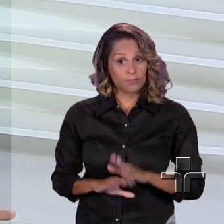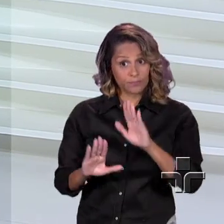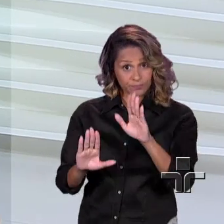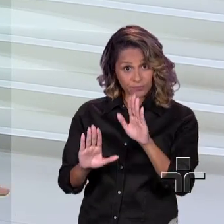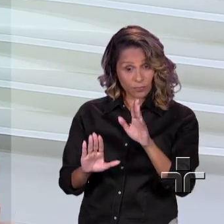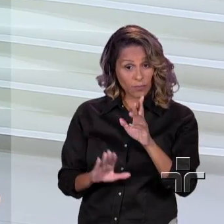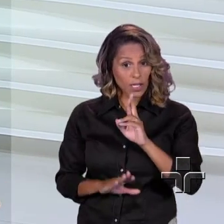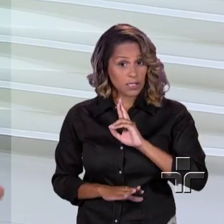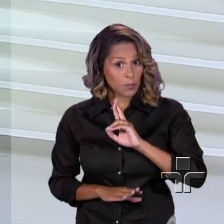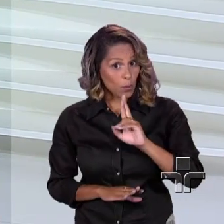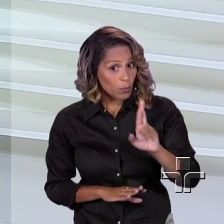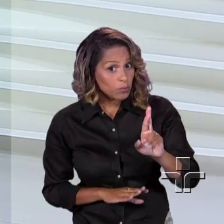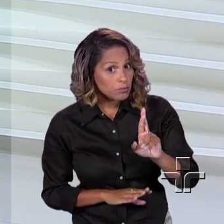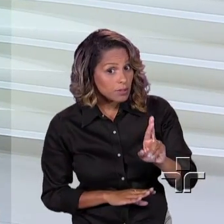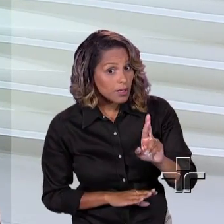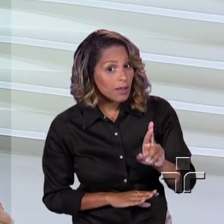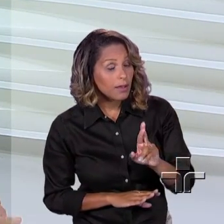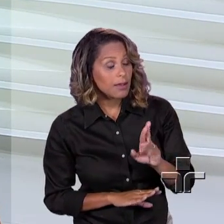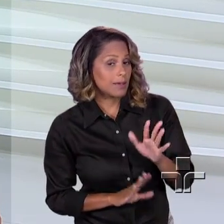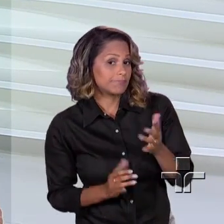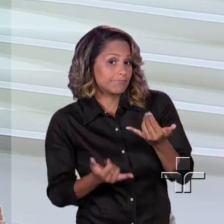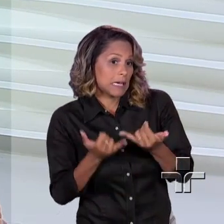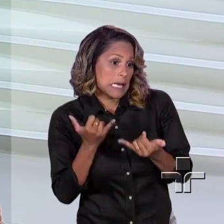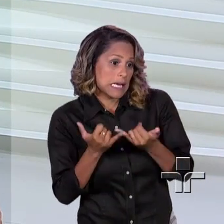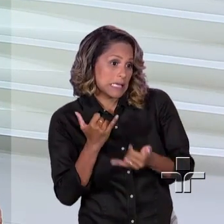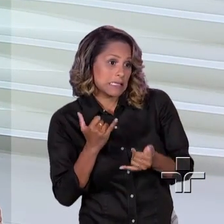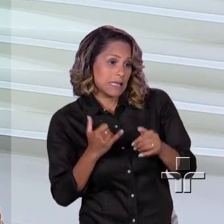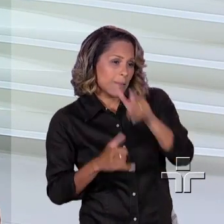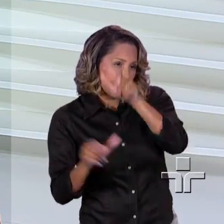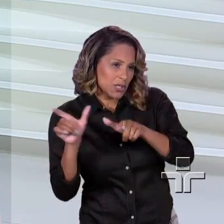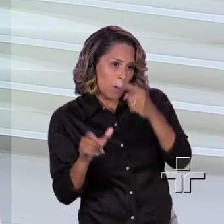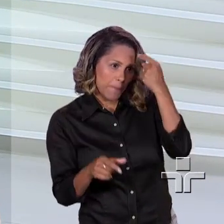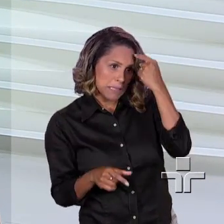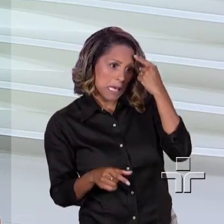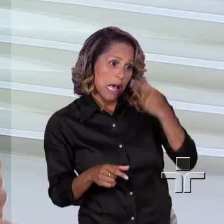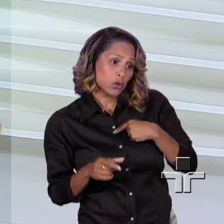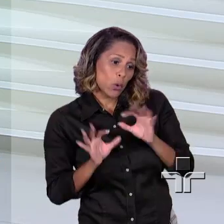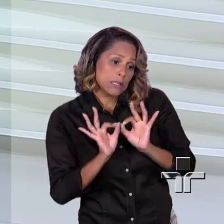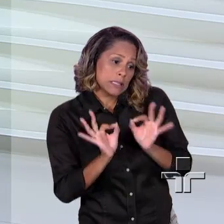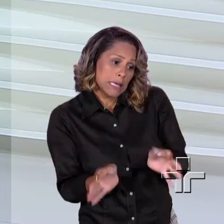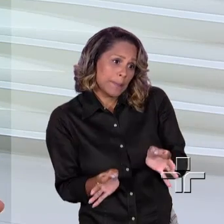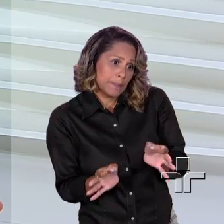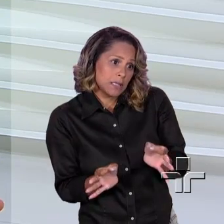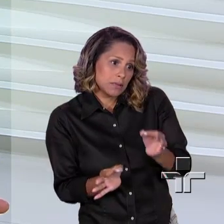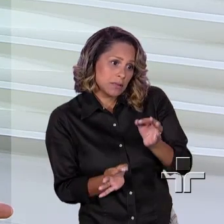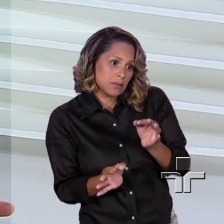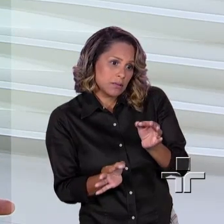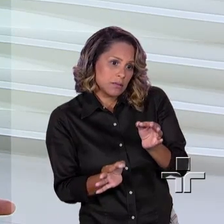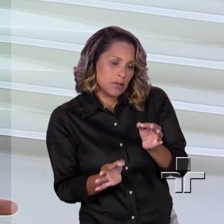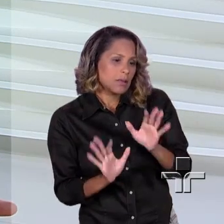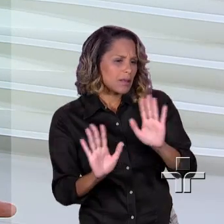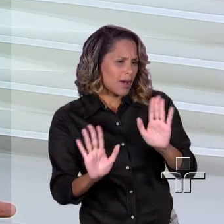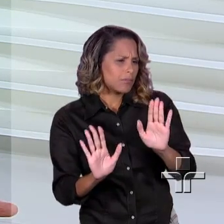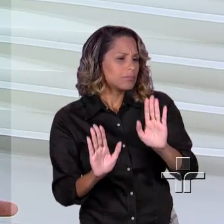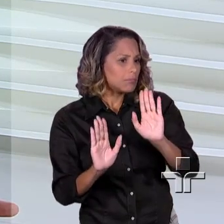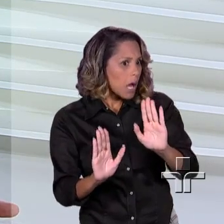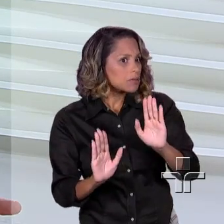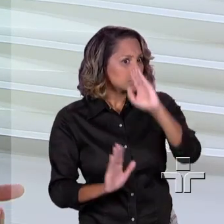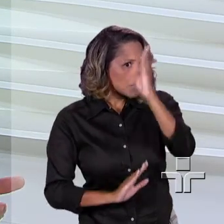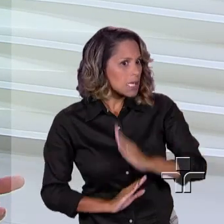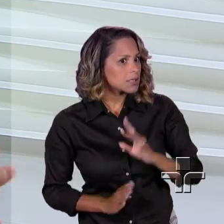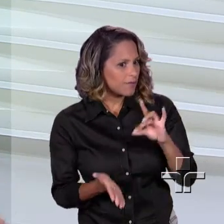maneira que talvez os telespectadores vão pensar que eu estou simplificando uma questão muito complexa. E eu acho que o Brasil é muito complexo, é muito